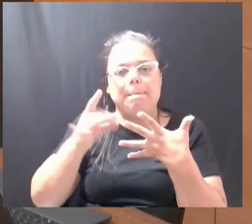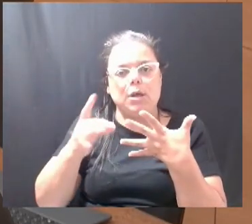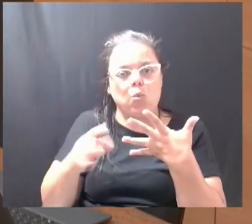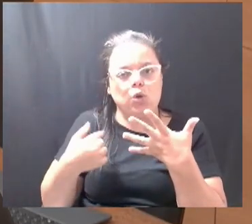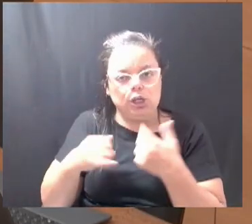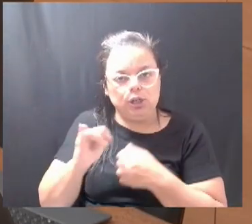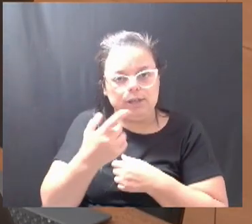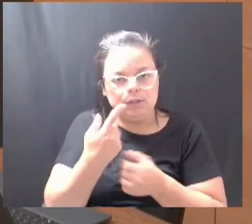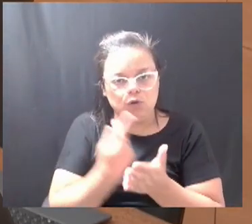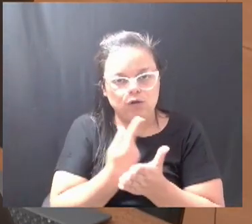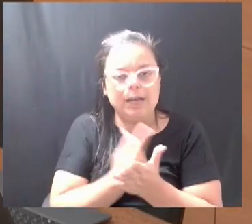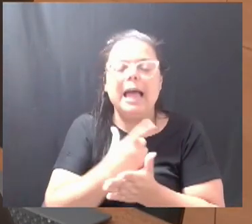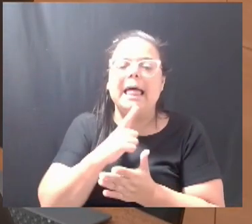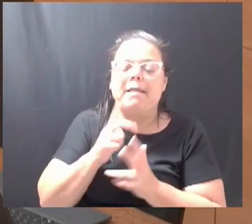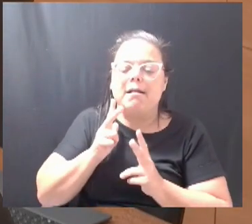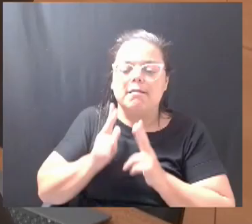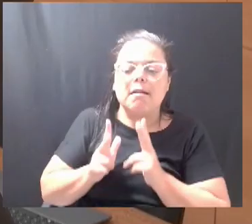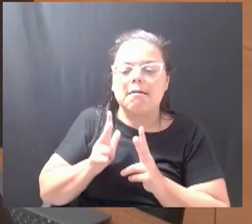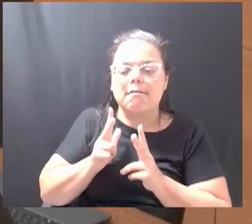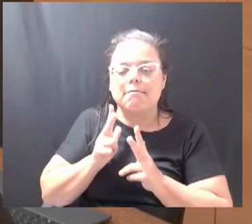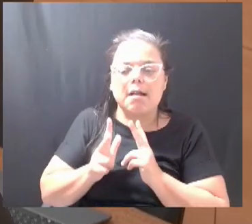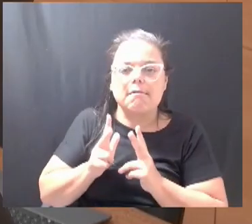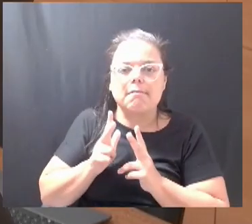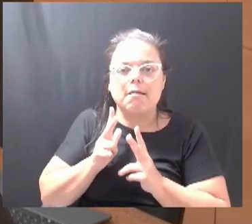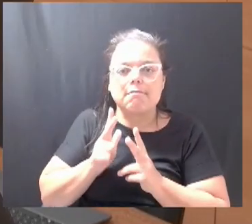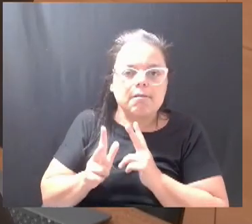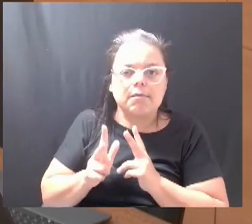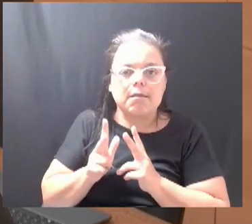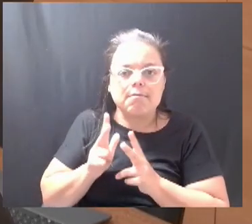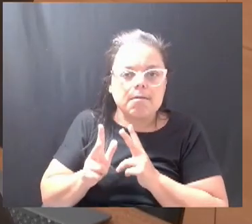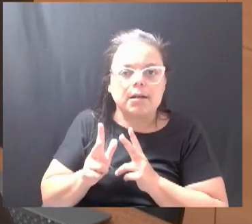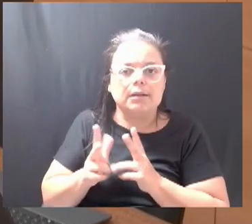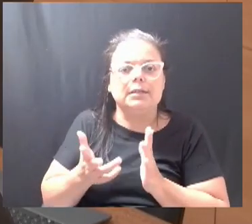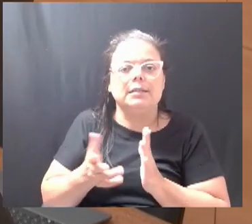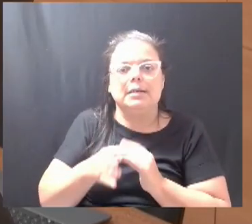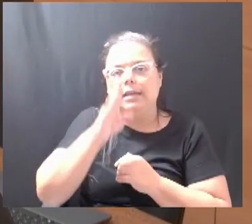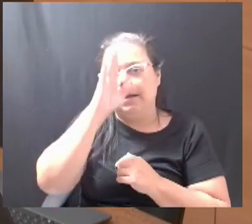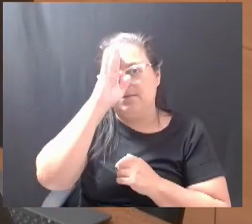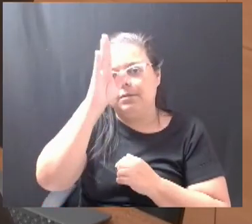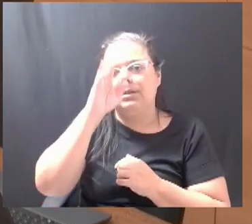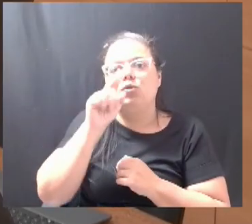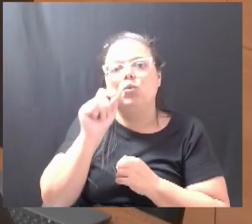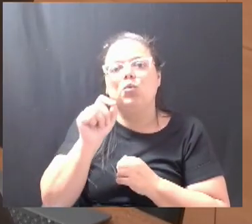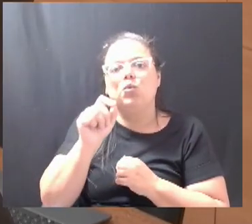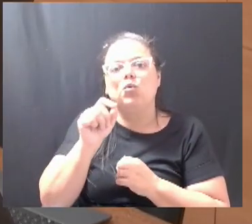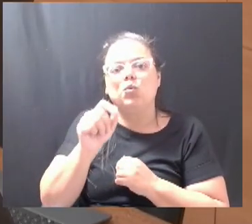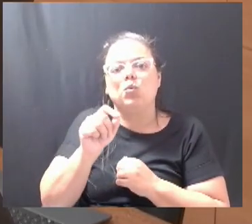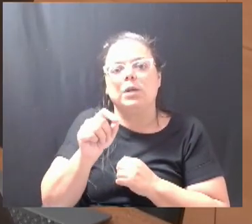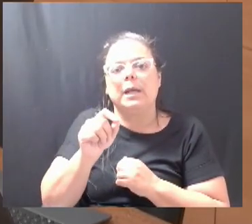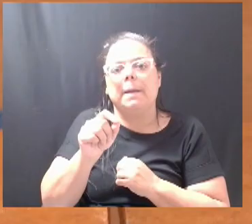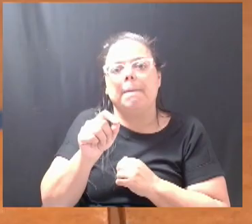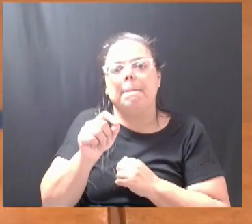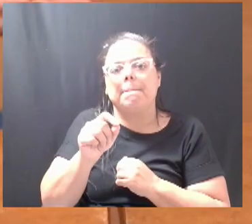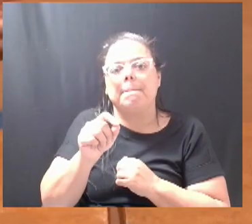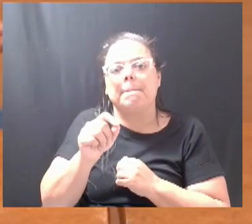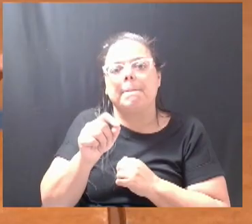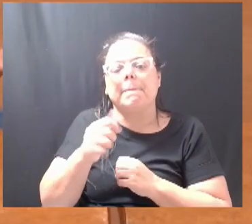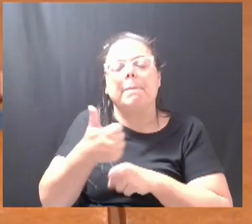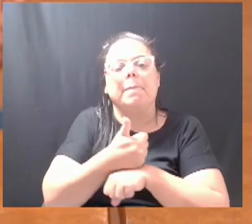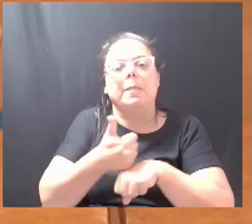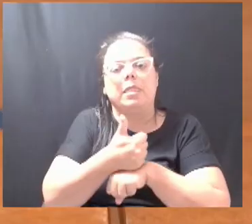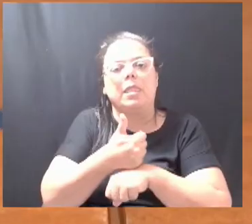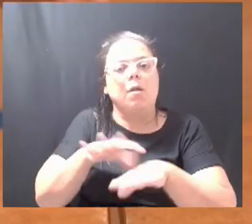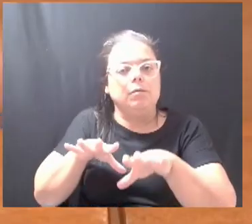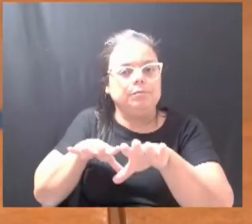o investimento primordial é na formação de profissionais que possam